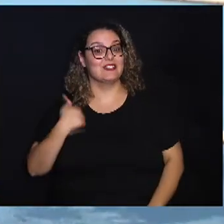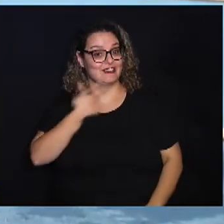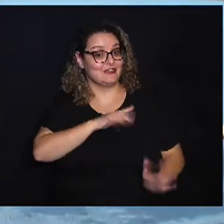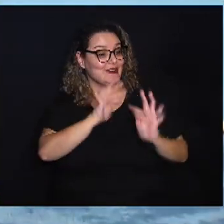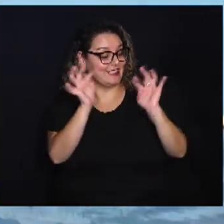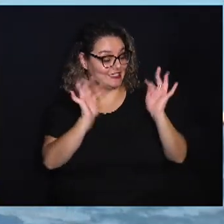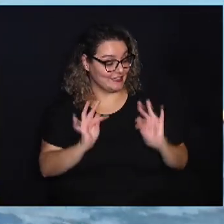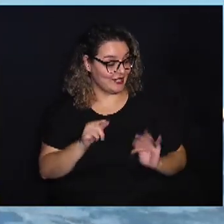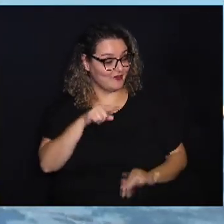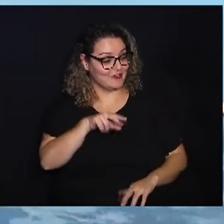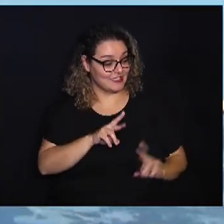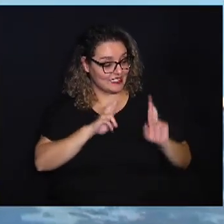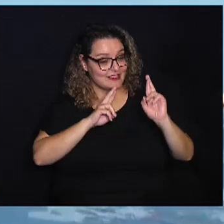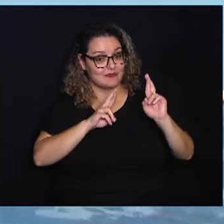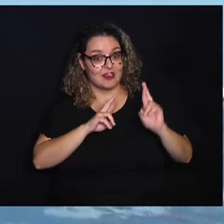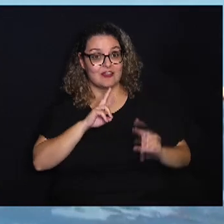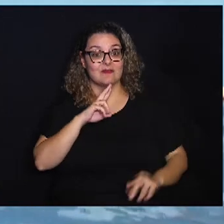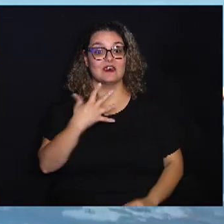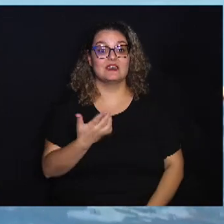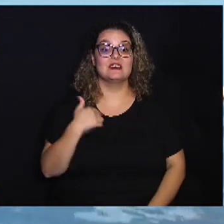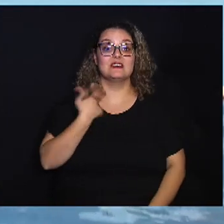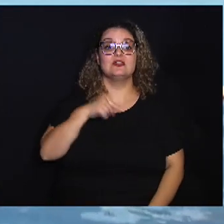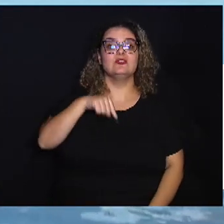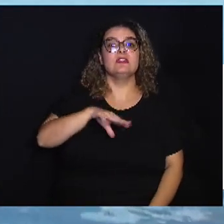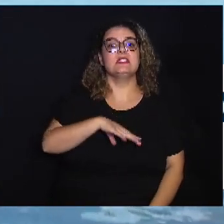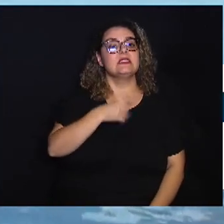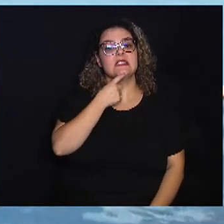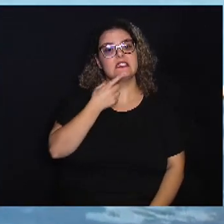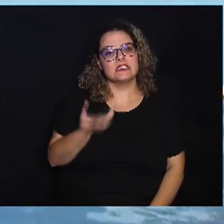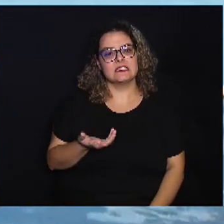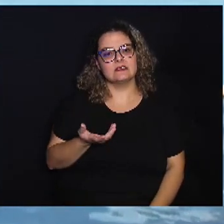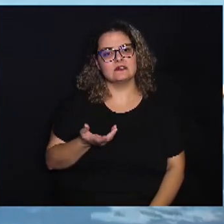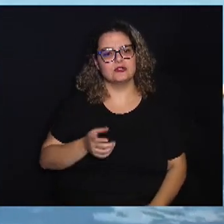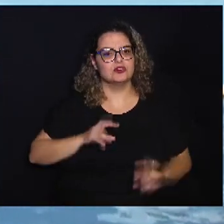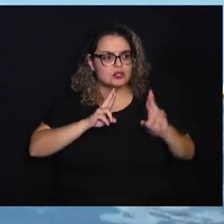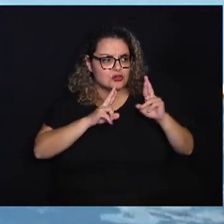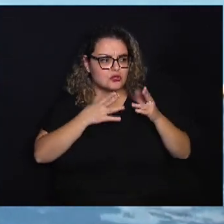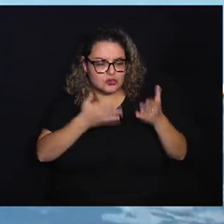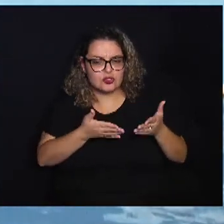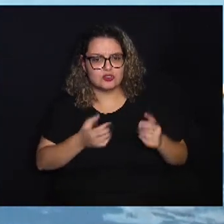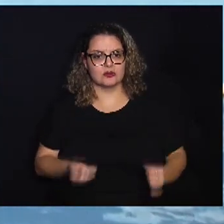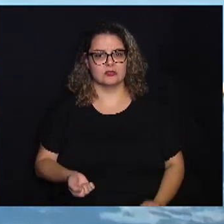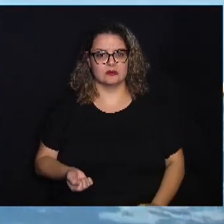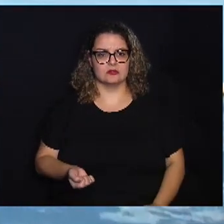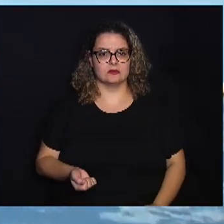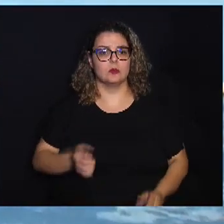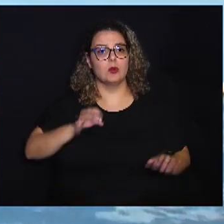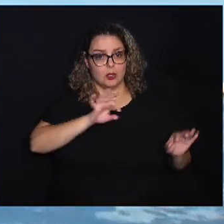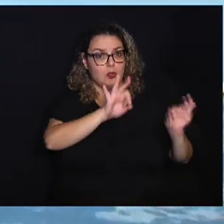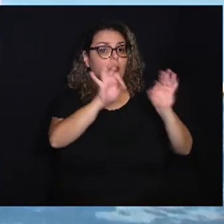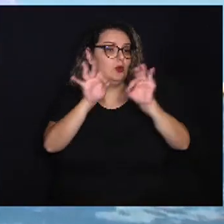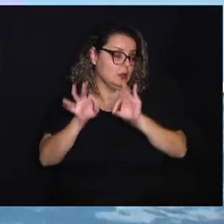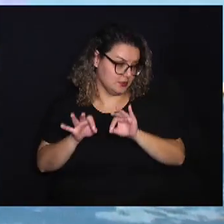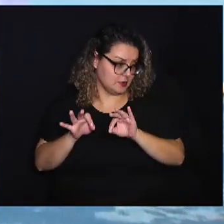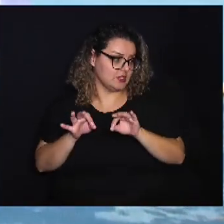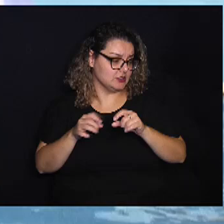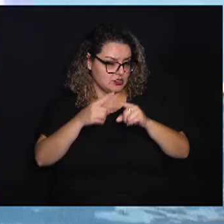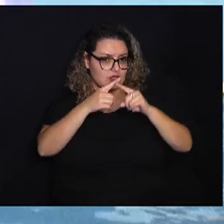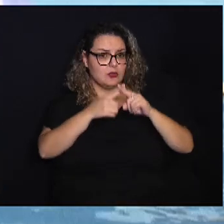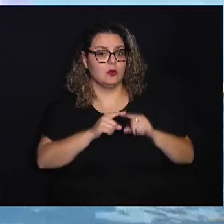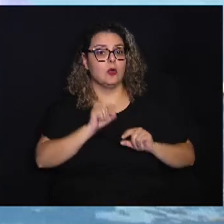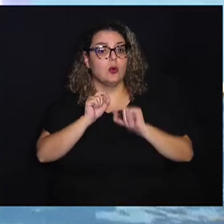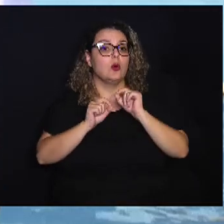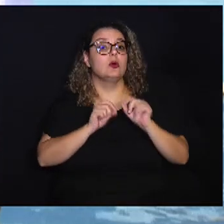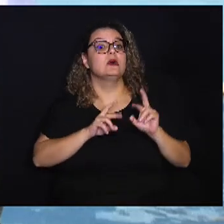Você espera um excelente resultado e nós aqui em Campinas, torcendo por você e acompanhando, né, as competições, o que a gente